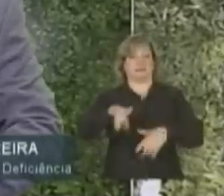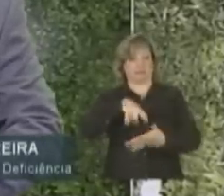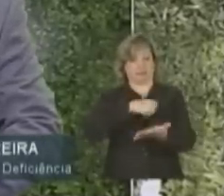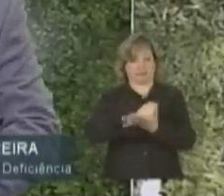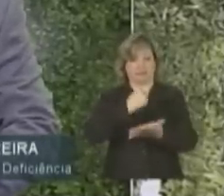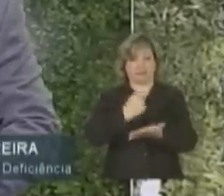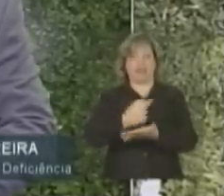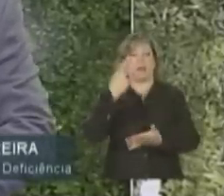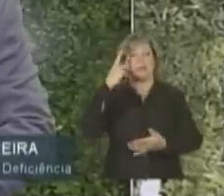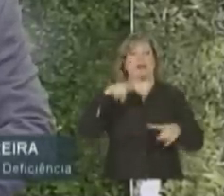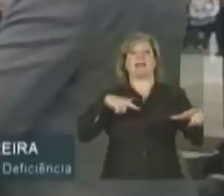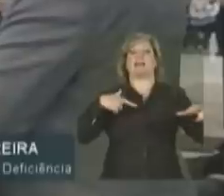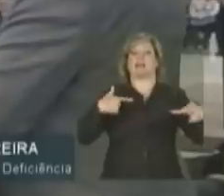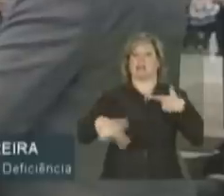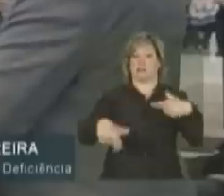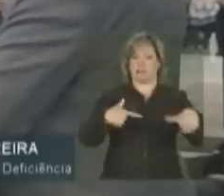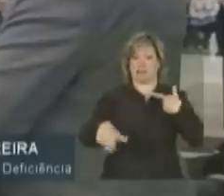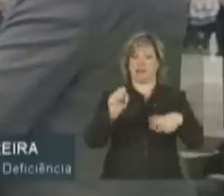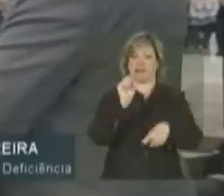para atuação